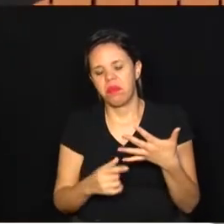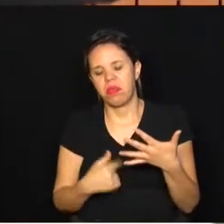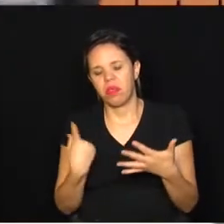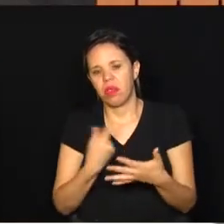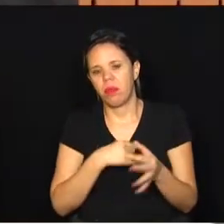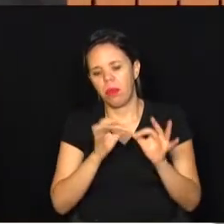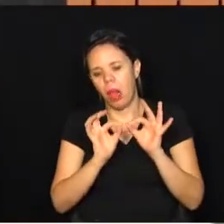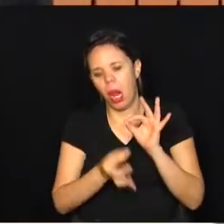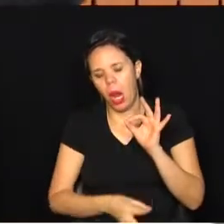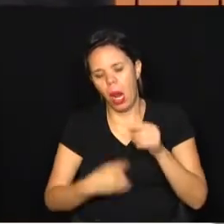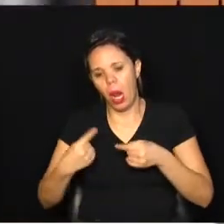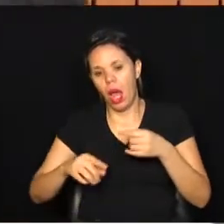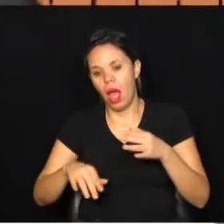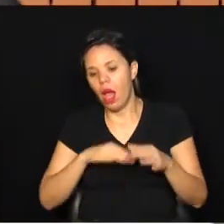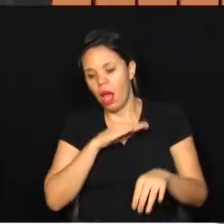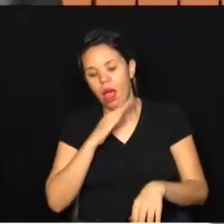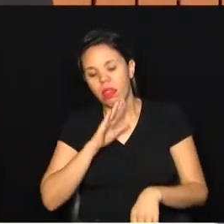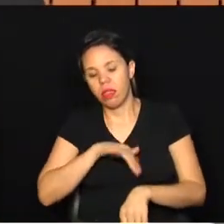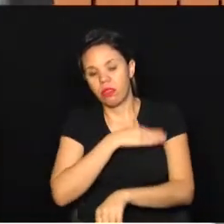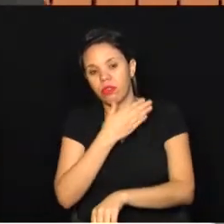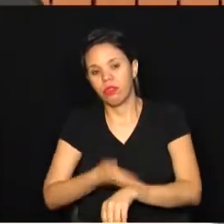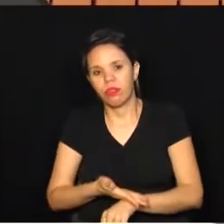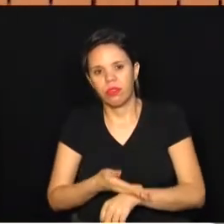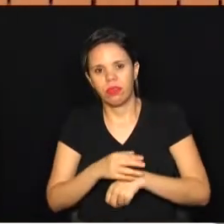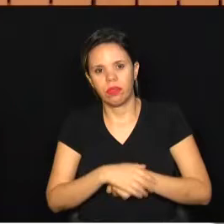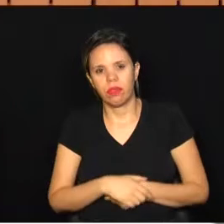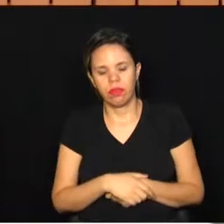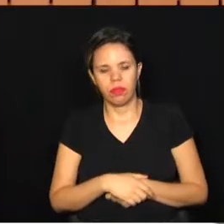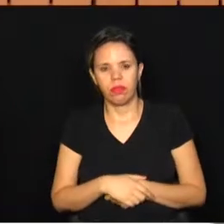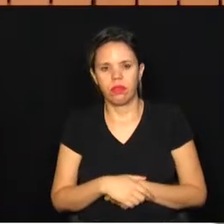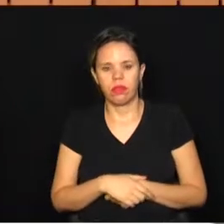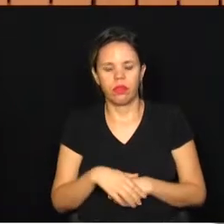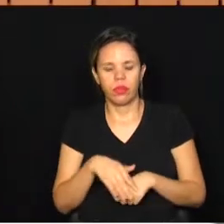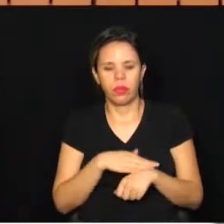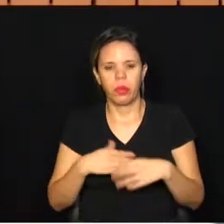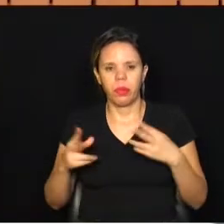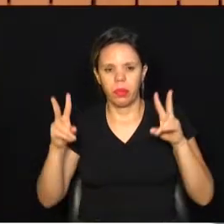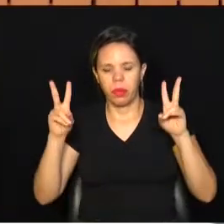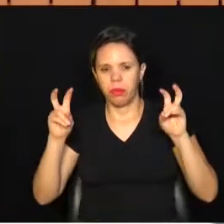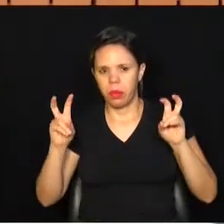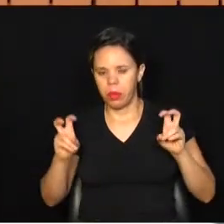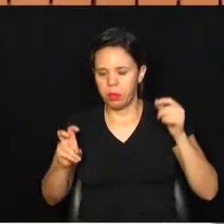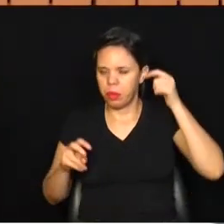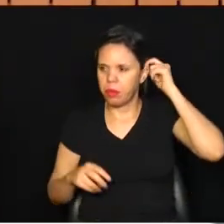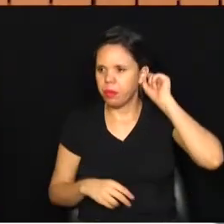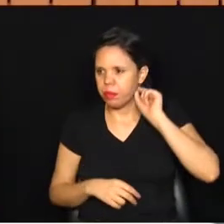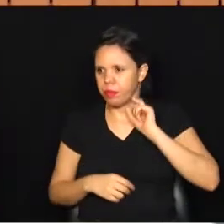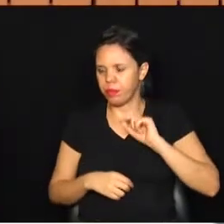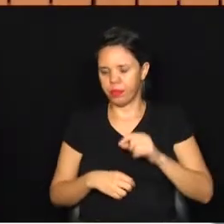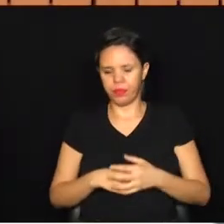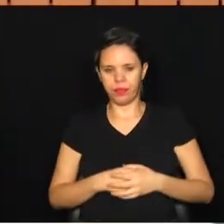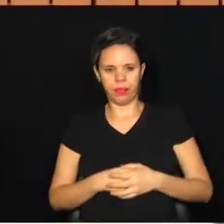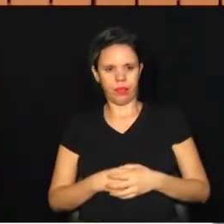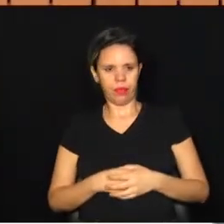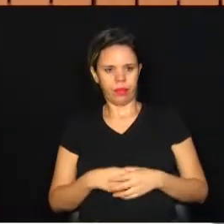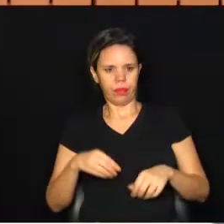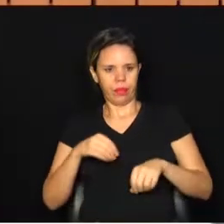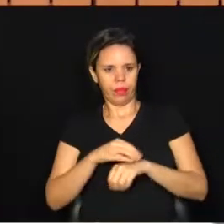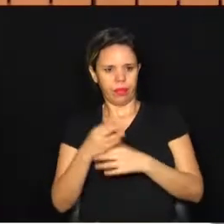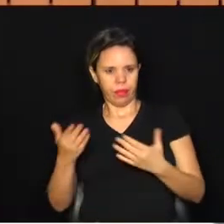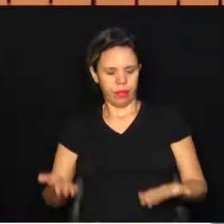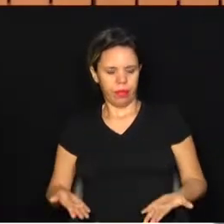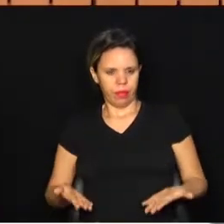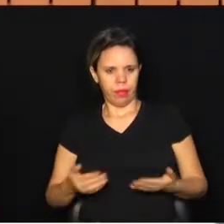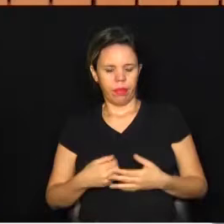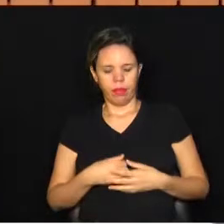fazer um debate aqui a tarde inteira, ficar, né, discutindo temas que a professora trouxe aqui para o nosso